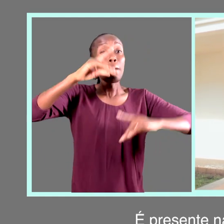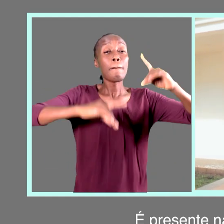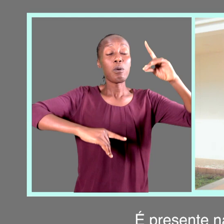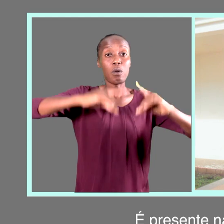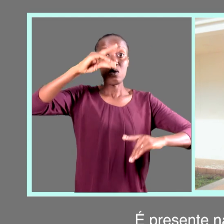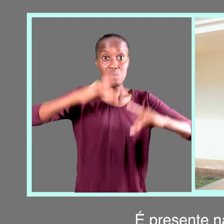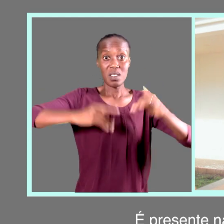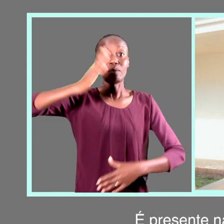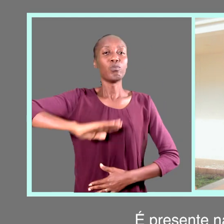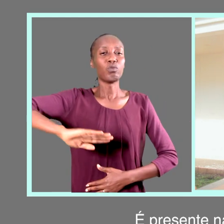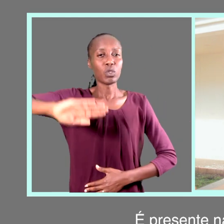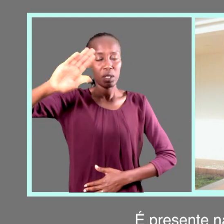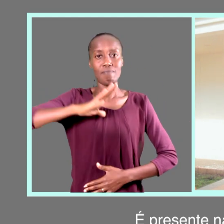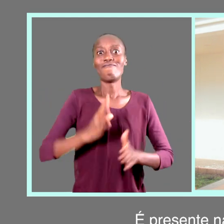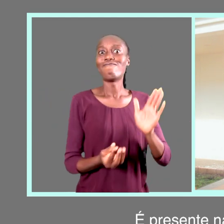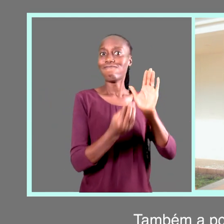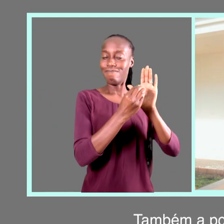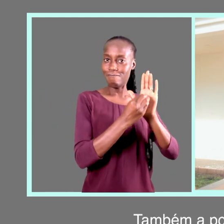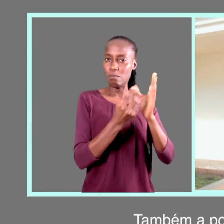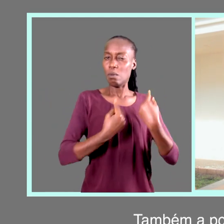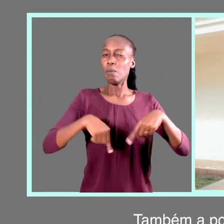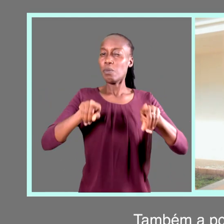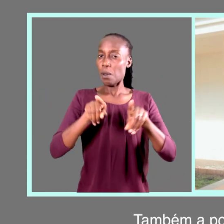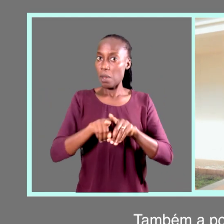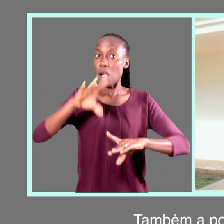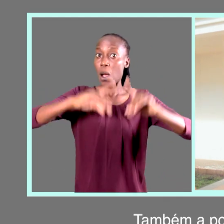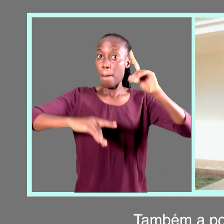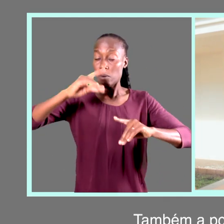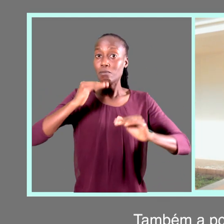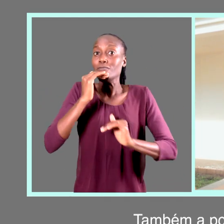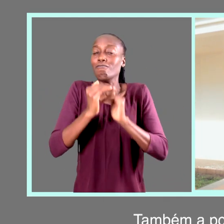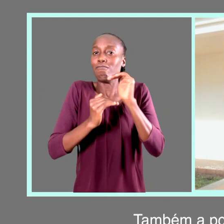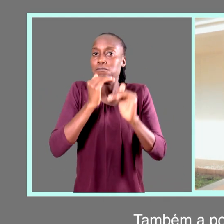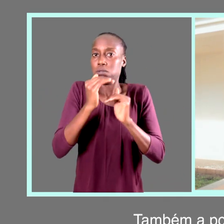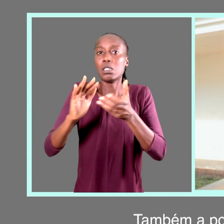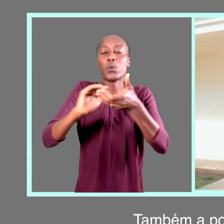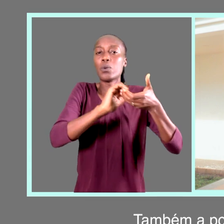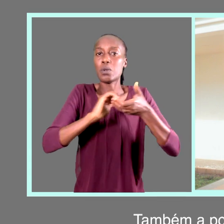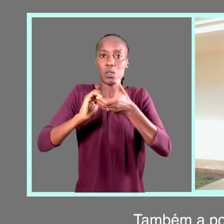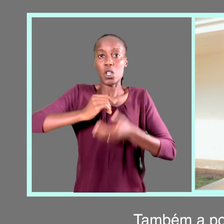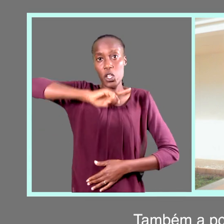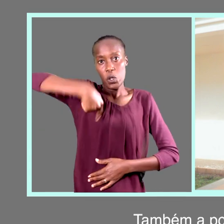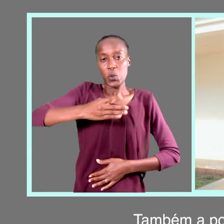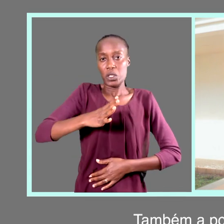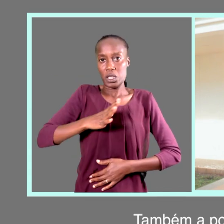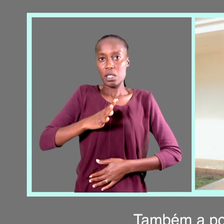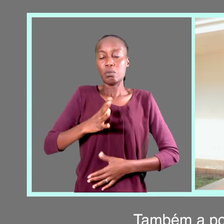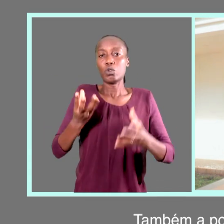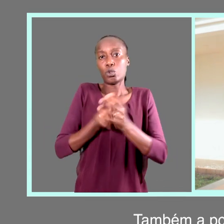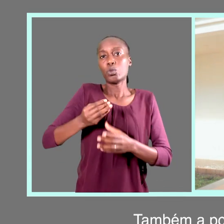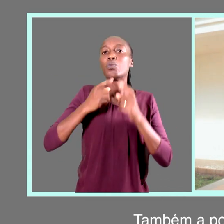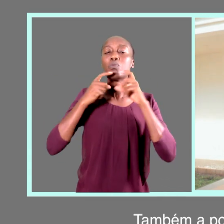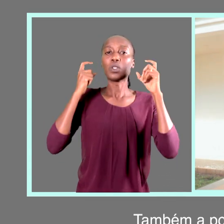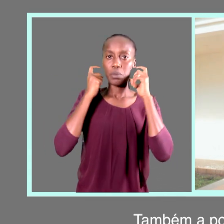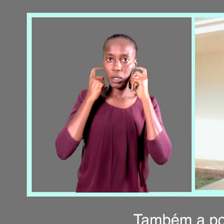nas nossas políticas gerais. Também a política de desenvolvimento e de cooperação que